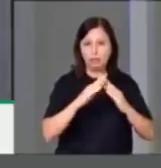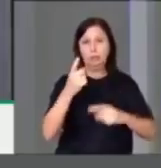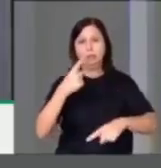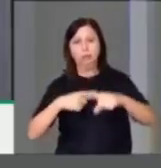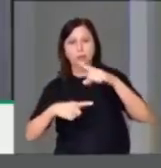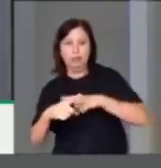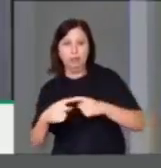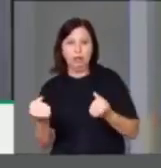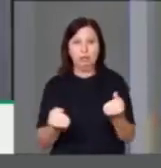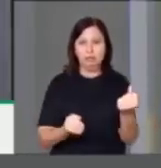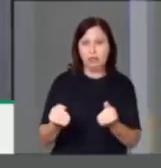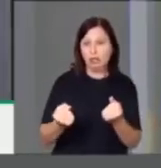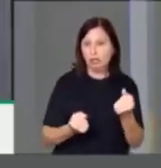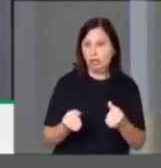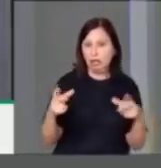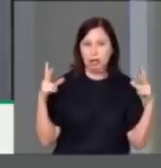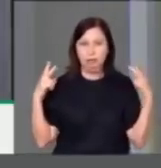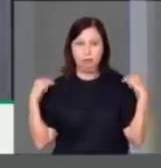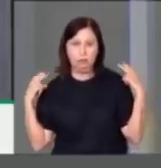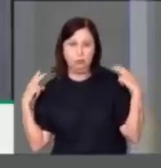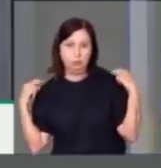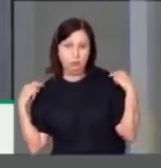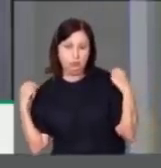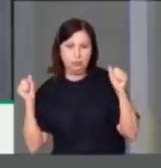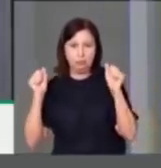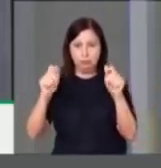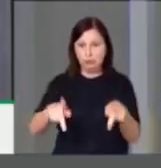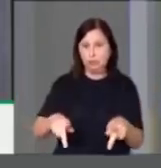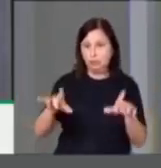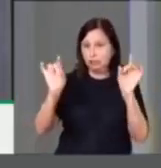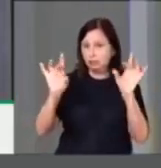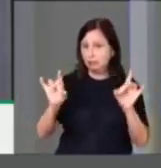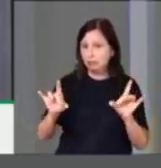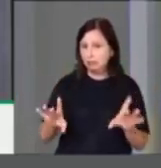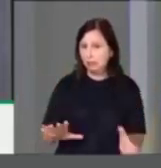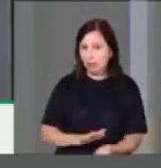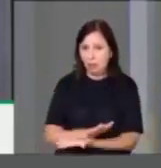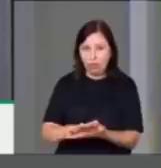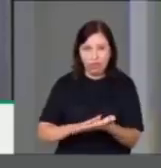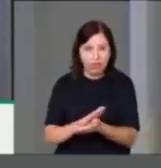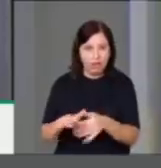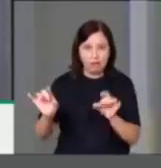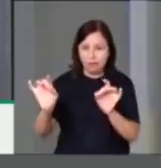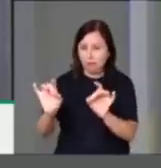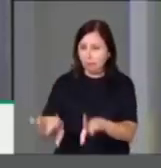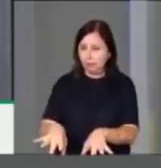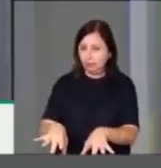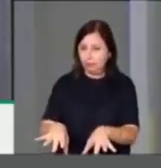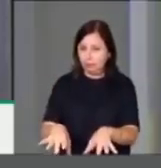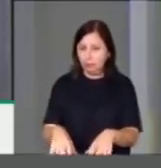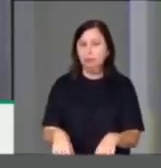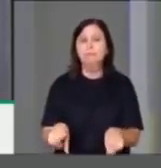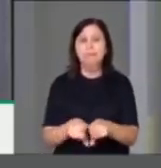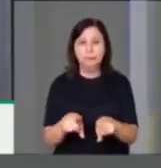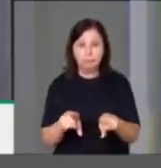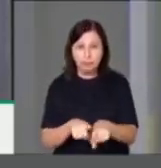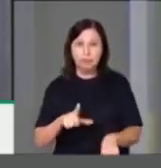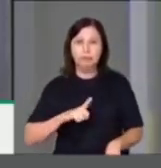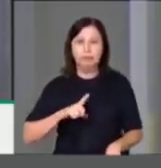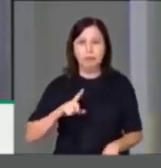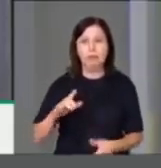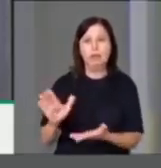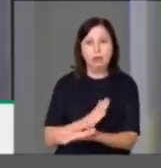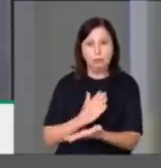carro oficial, nem de motorista, nem da aposentadoria especial. Atenção, nem aqueles que são contra a reforma da Previdência abriram mão de aposentadoria